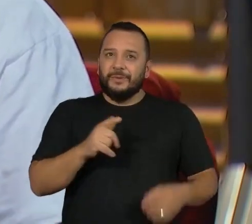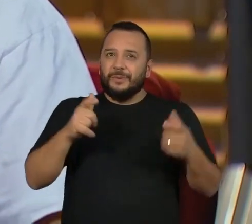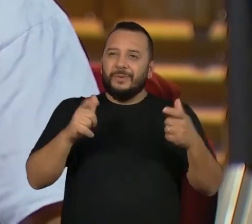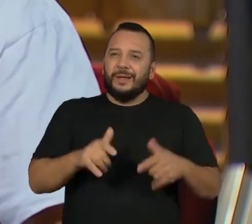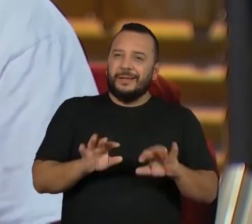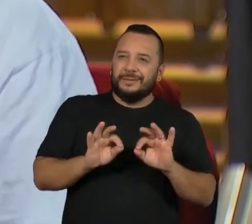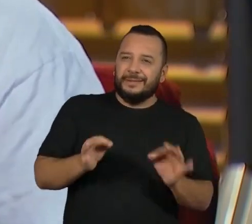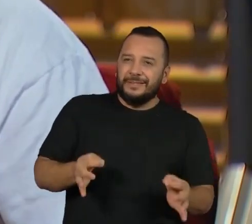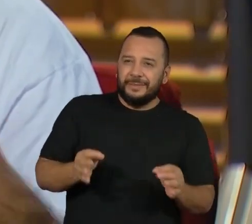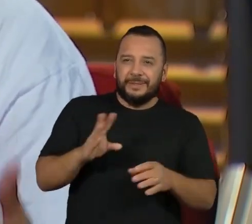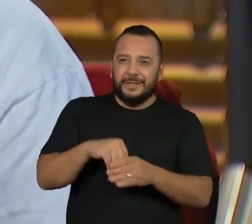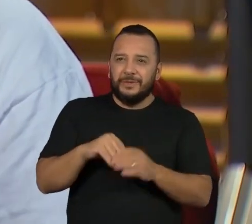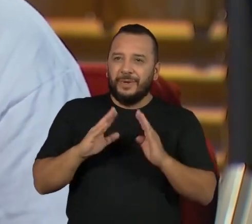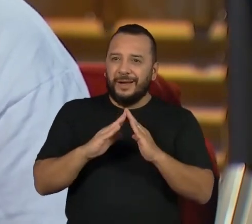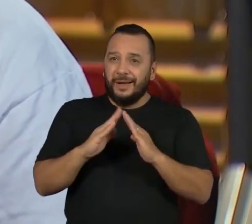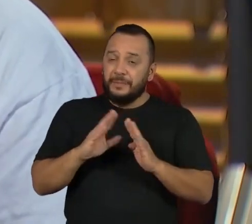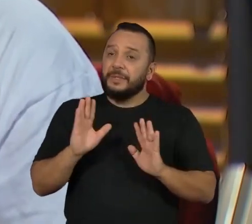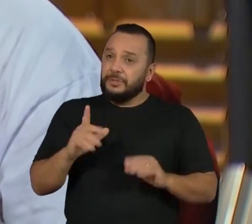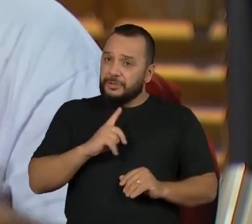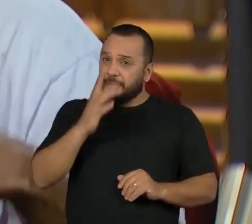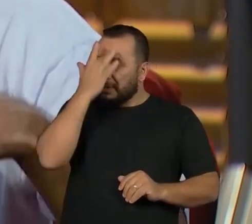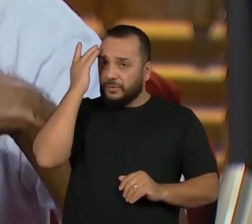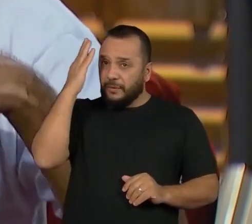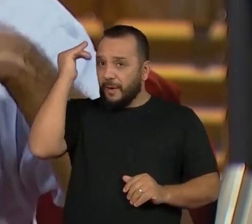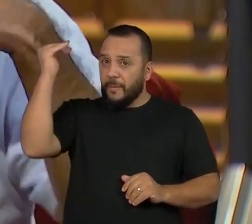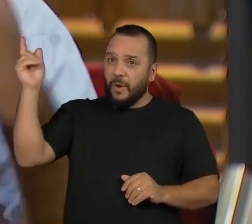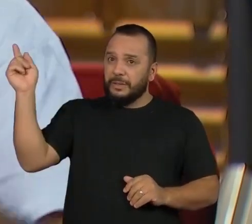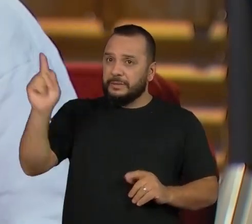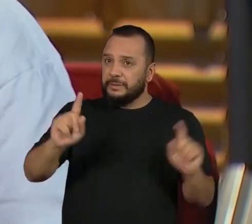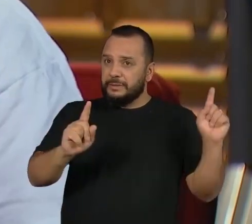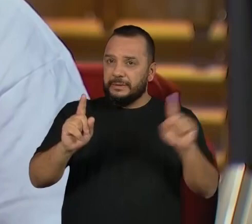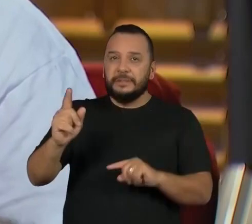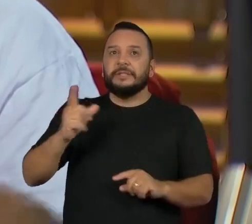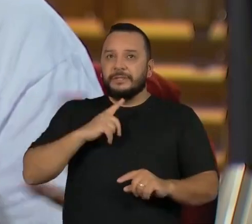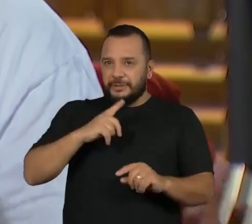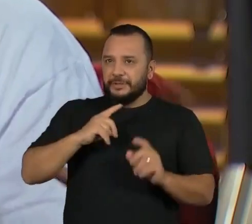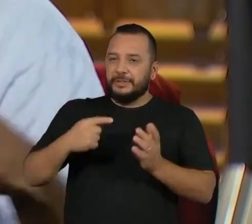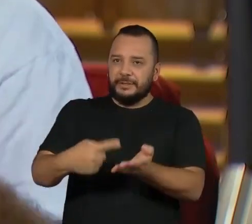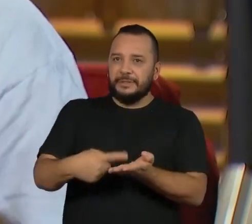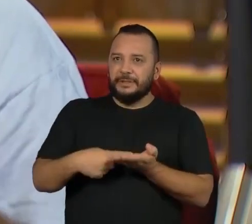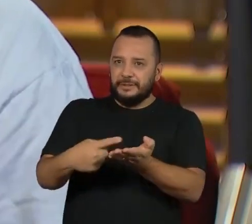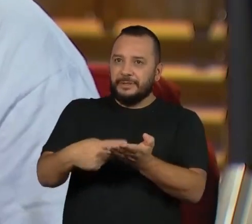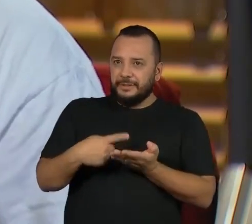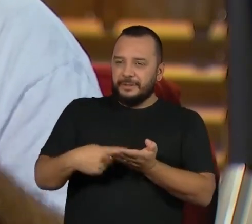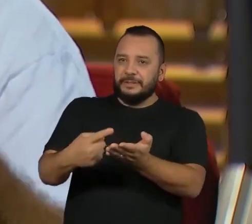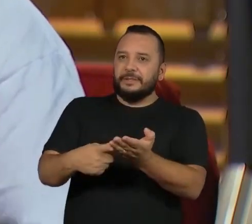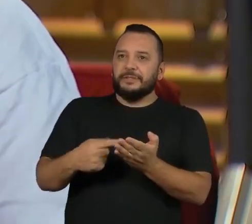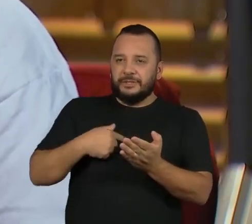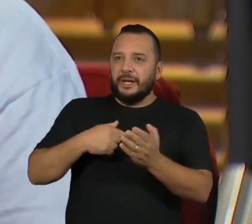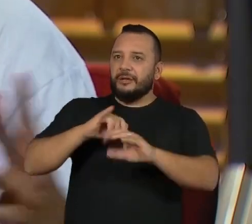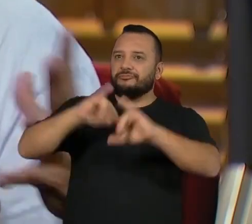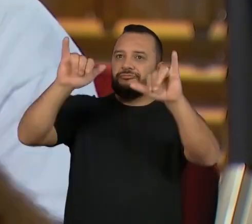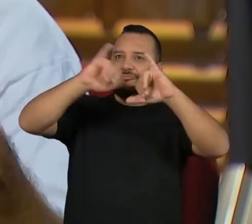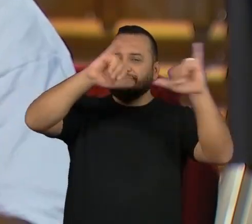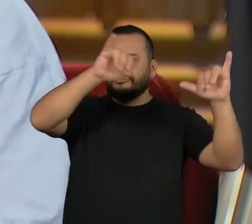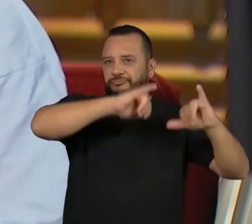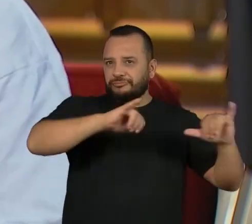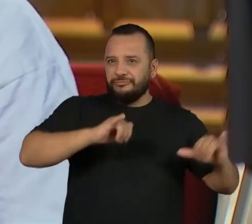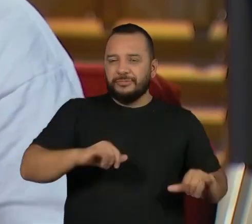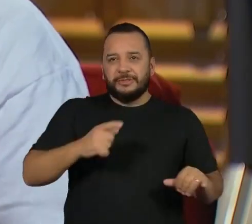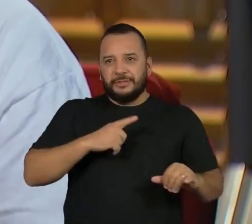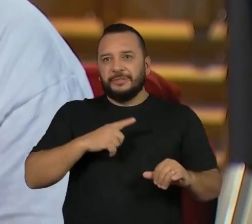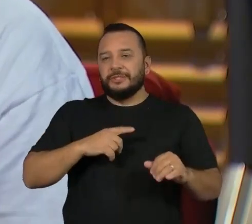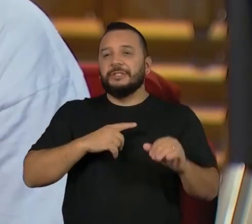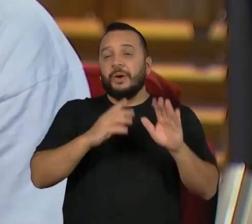humilde mas que já recebia artistas já fazia Network com outros canais fazia crossover né fazia junção